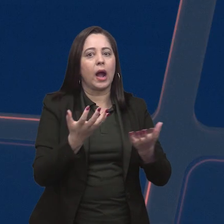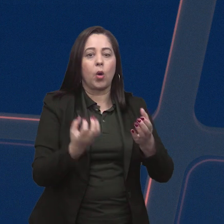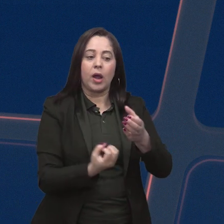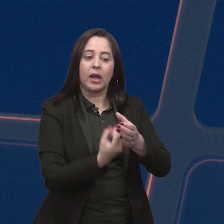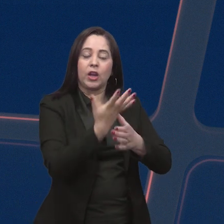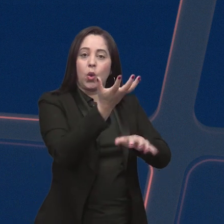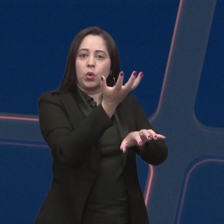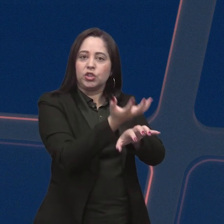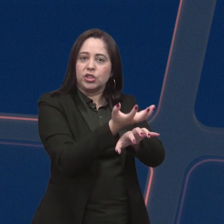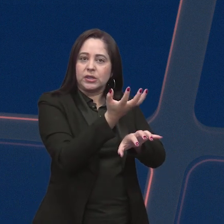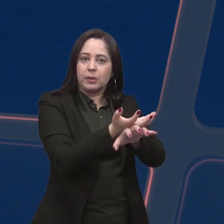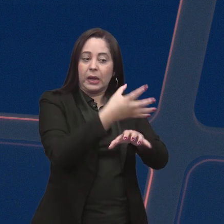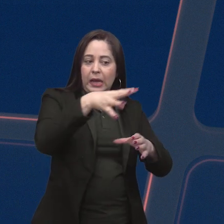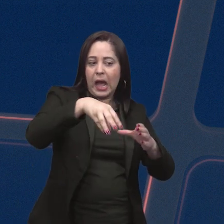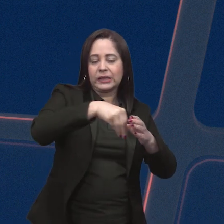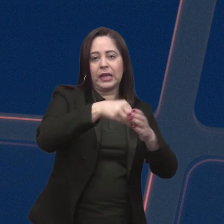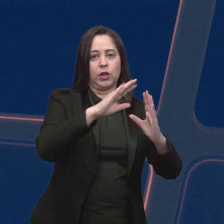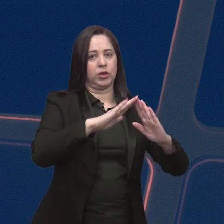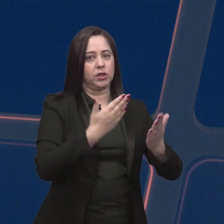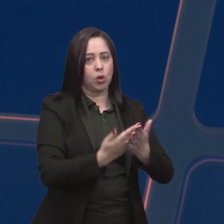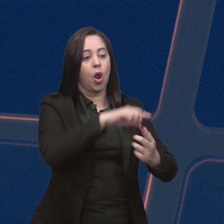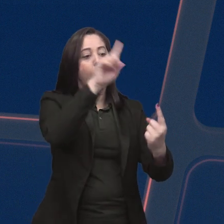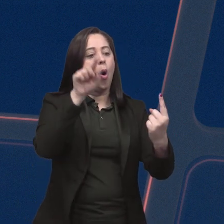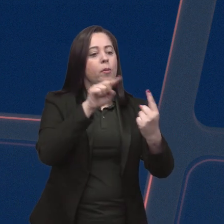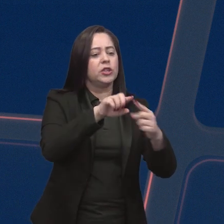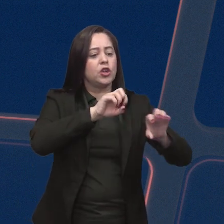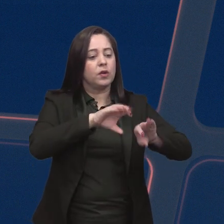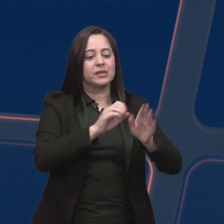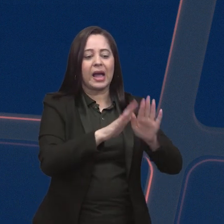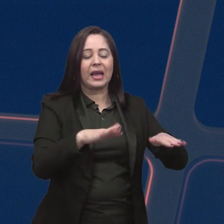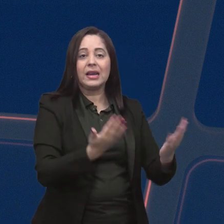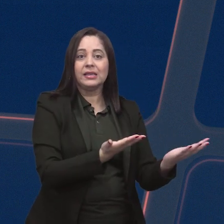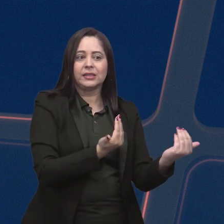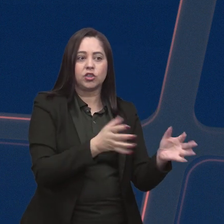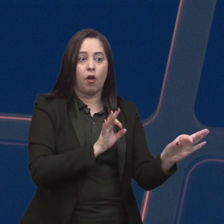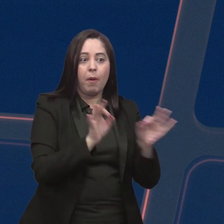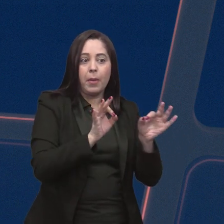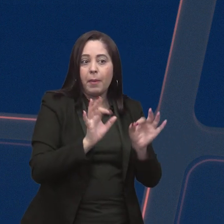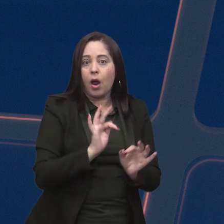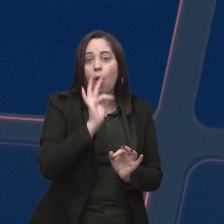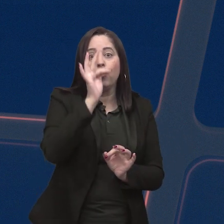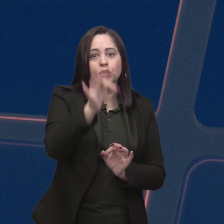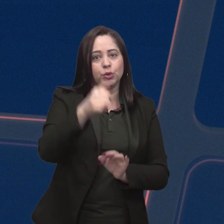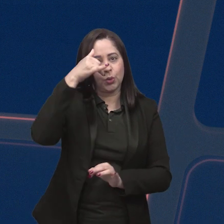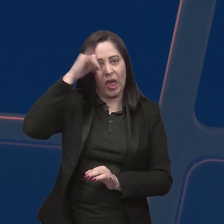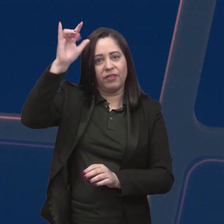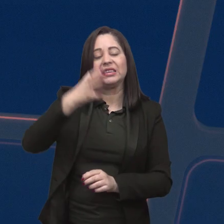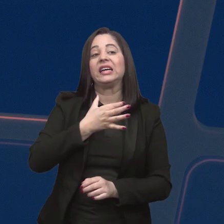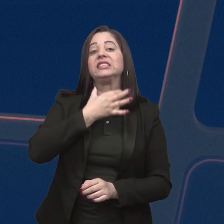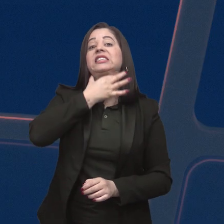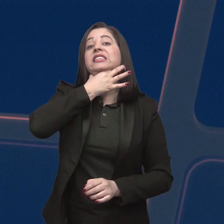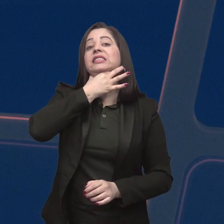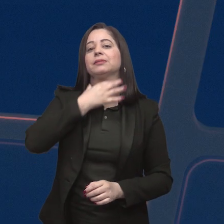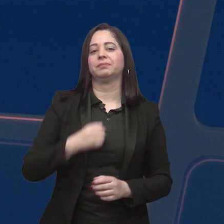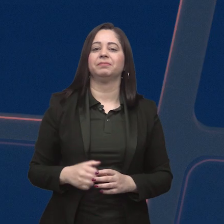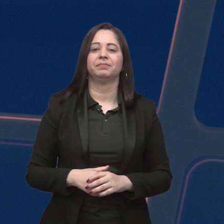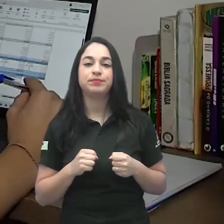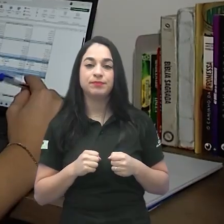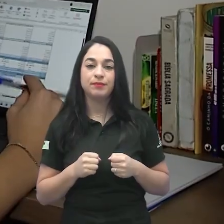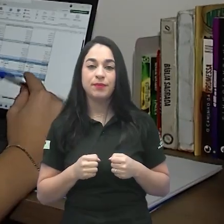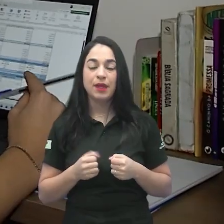o tema na rede municipal. O objetivo é ensinar crianças e jovens a planejar o futuro e evitar o